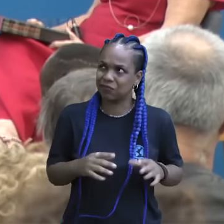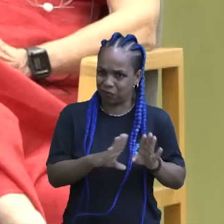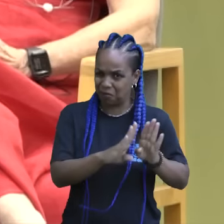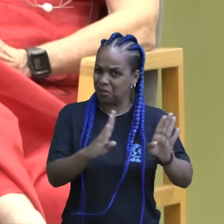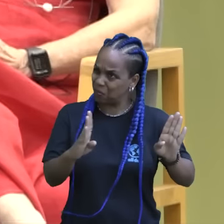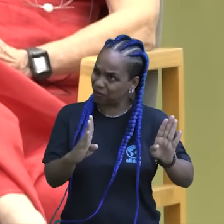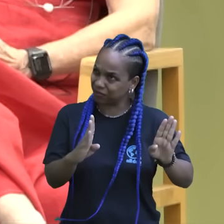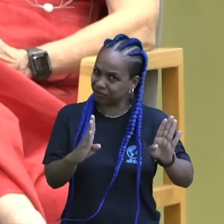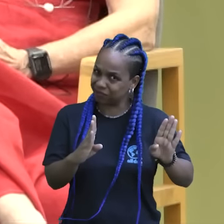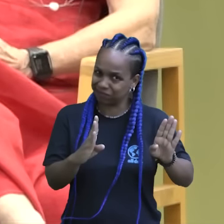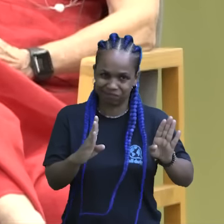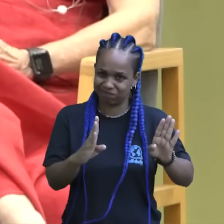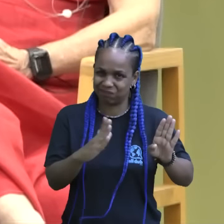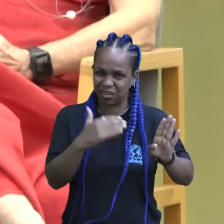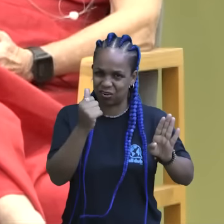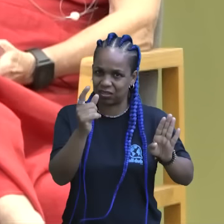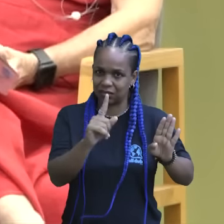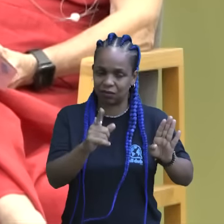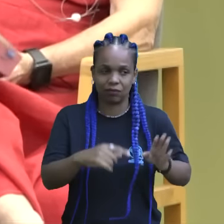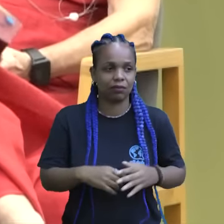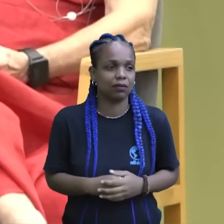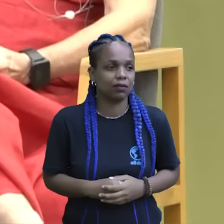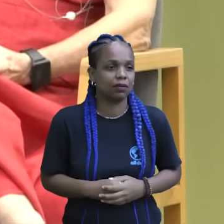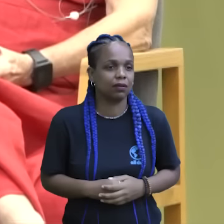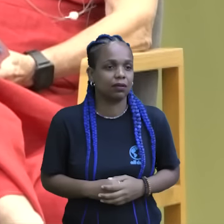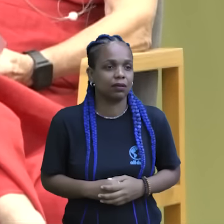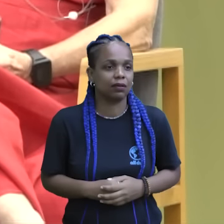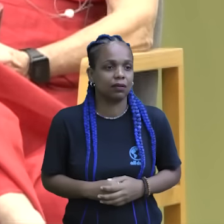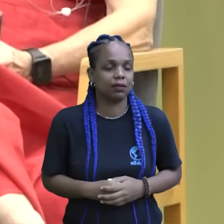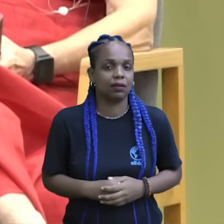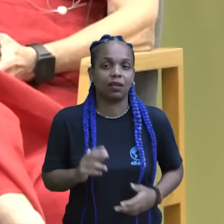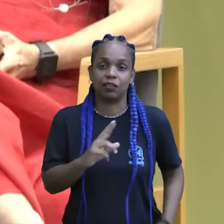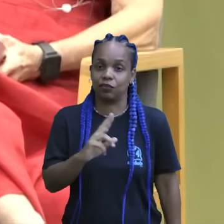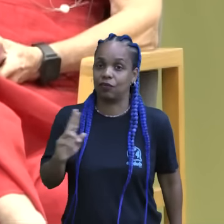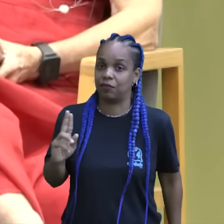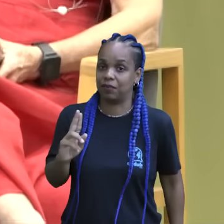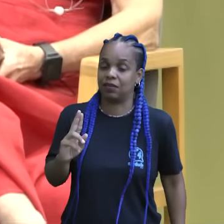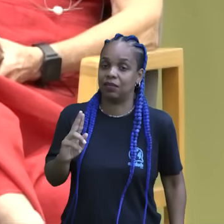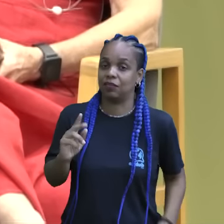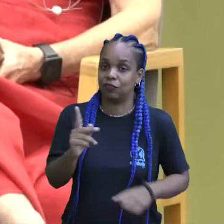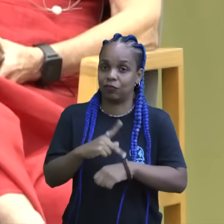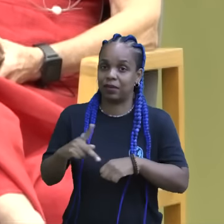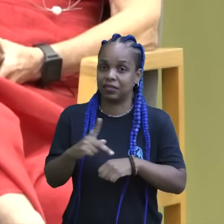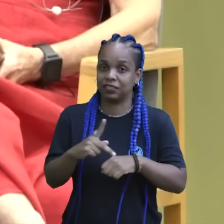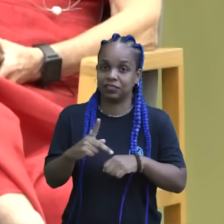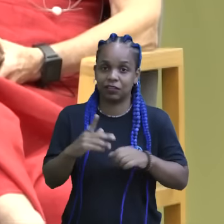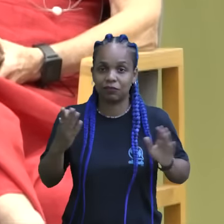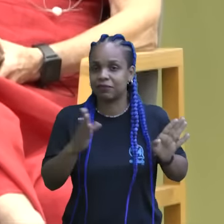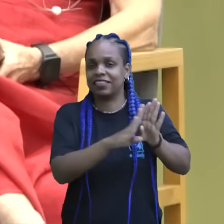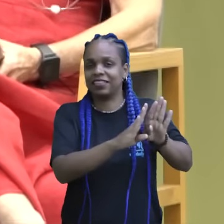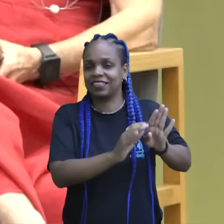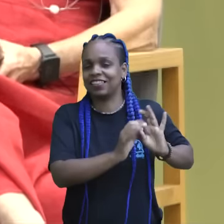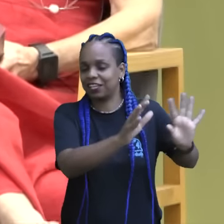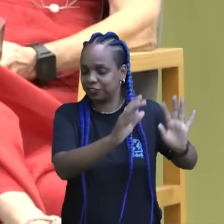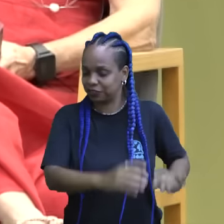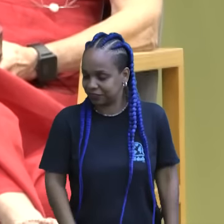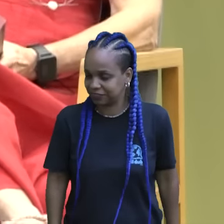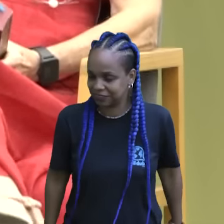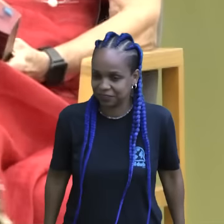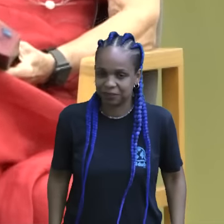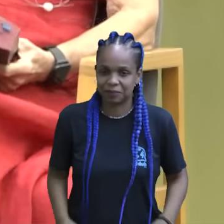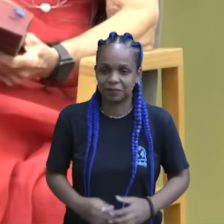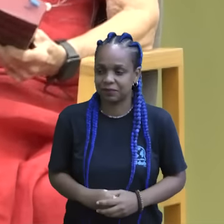eu deixo a porta fechada. Vejam o que é Lima. Agora eu vou recitar outro de cor, deve estar errada, a B.A.